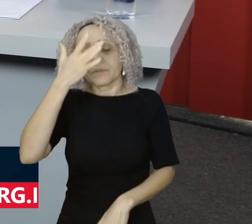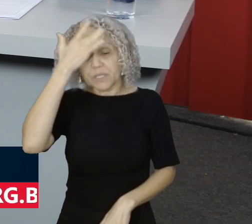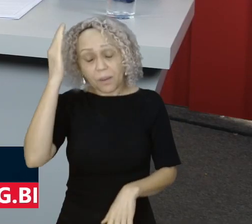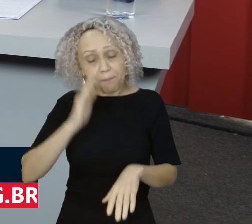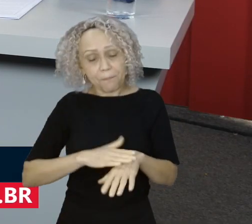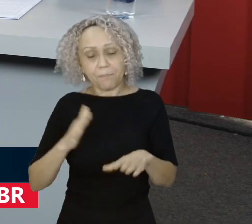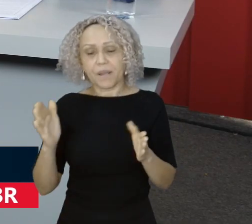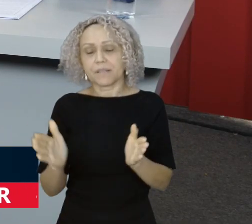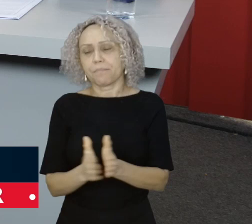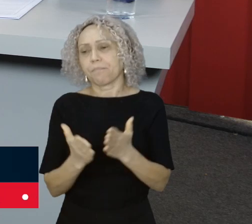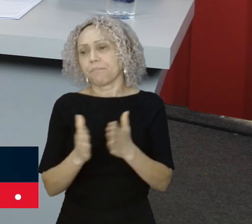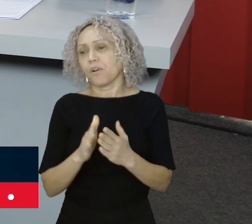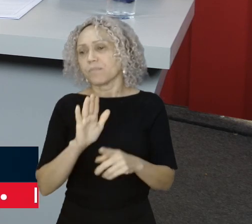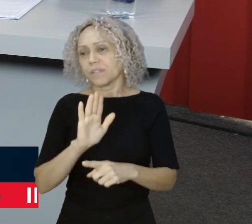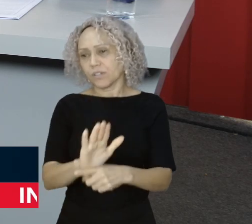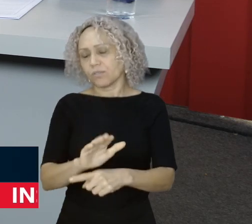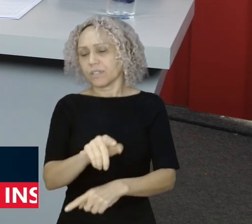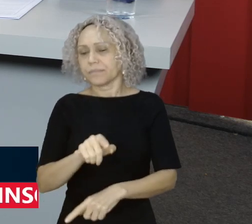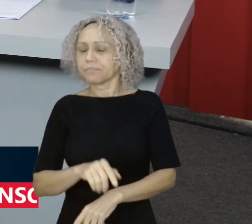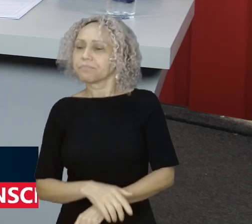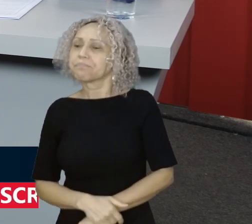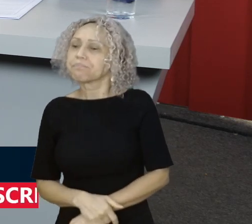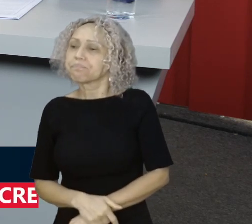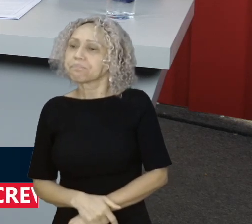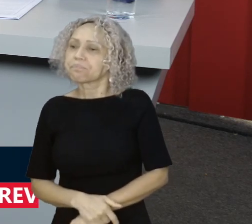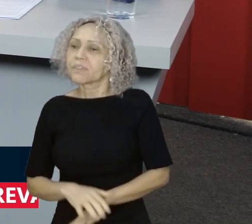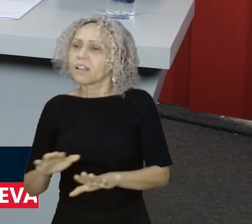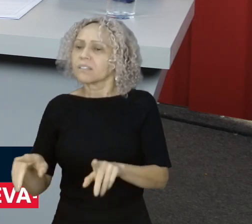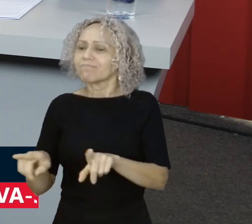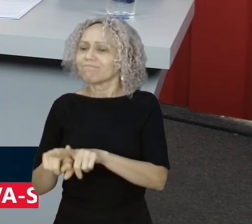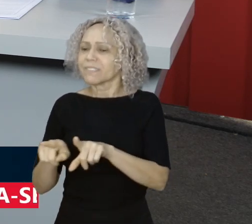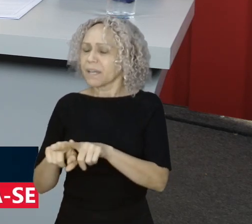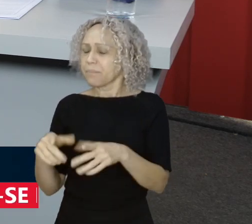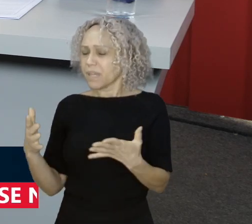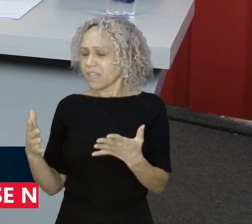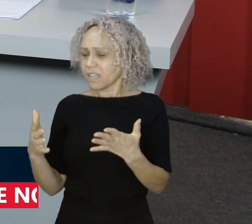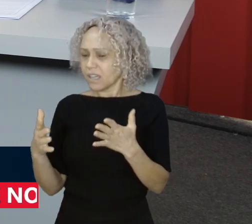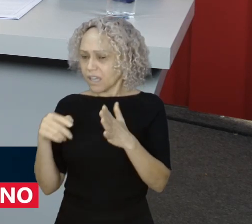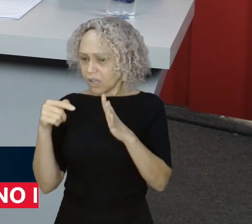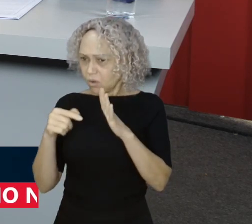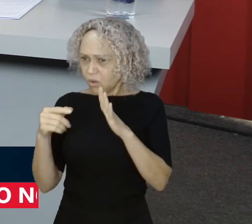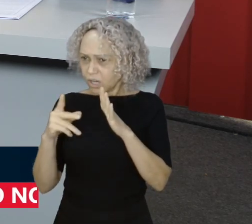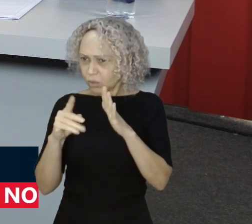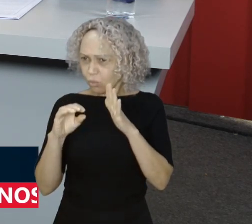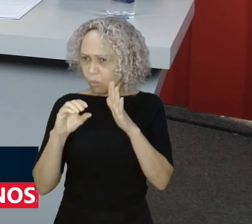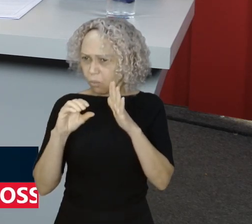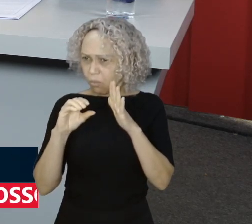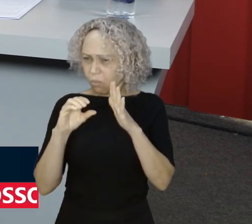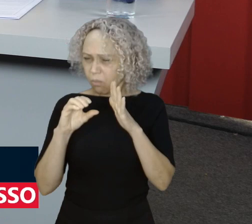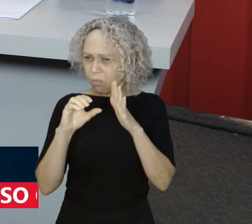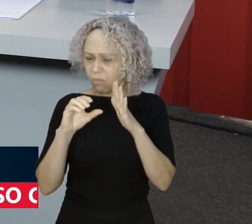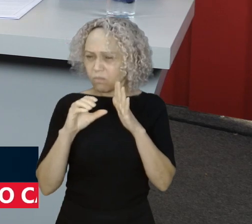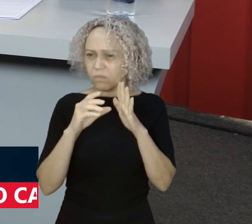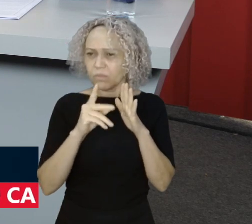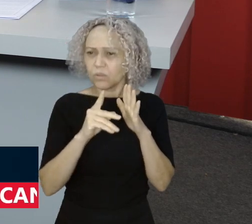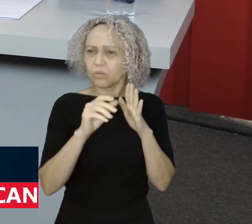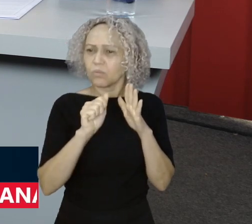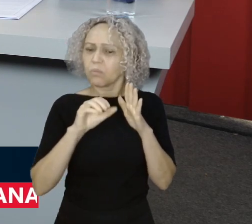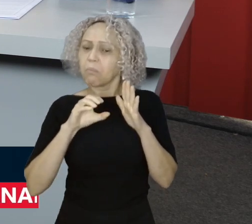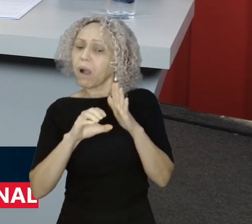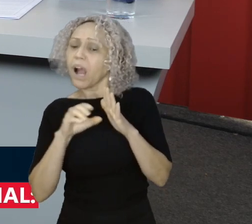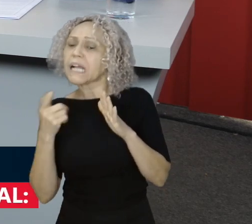destacar também, deputado, é a urbanização de favelas nessa edição do PAC, né? Qual a importância dessa iniciativa para